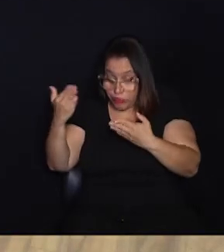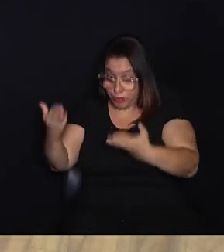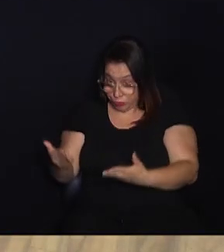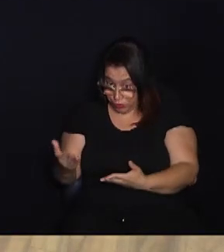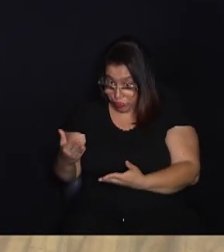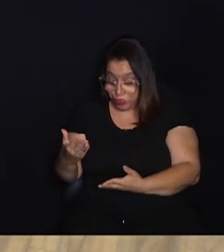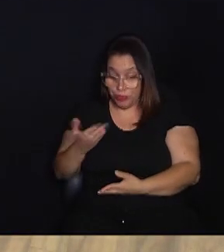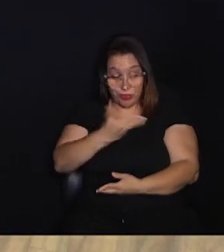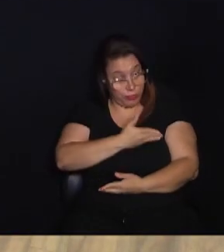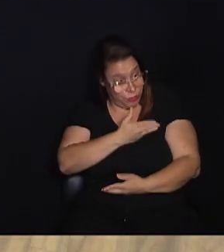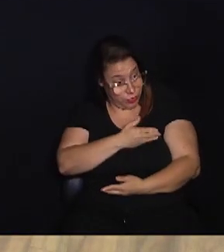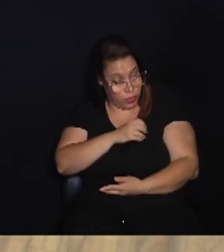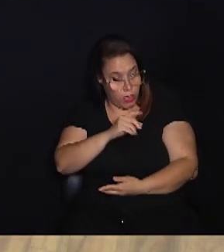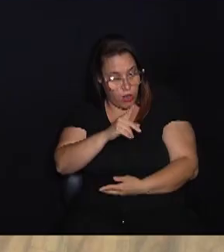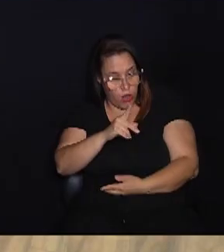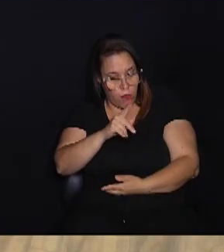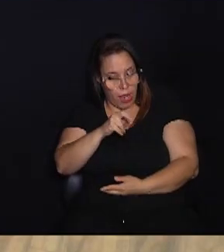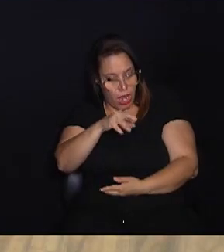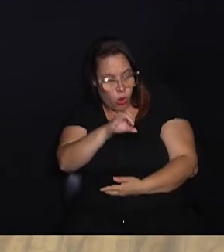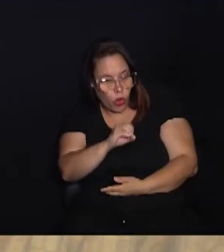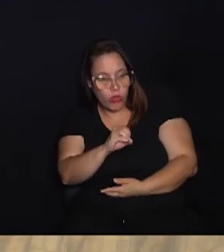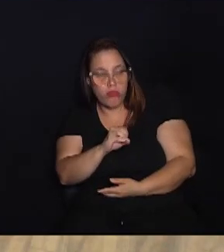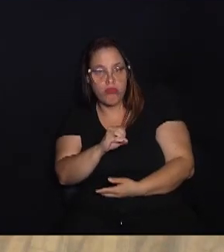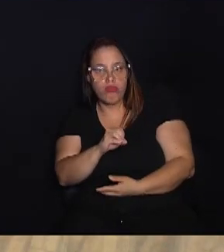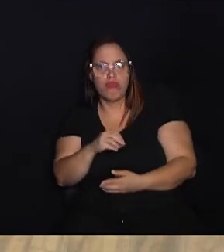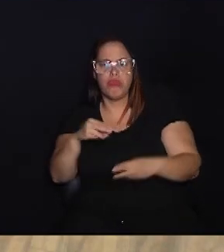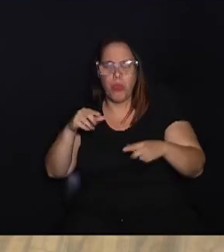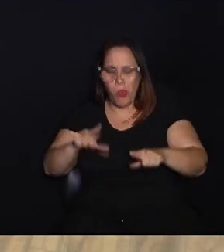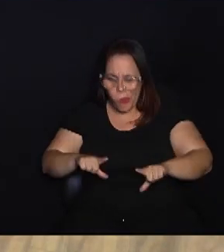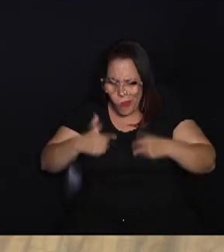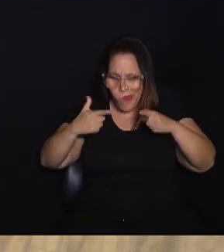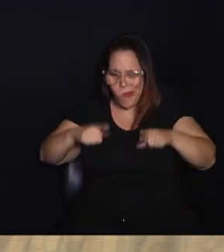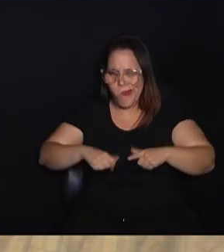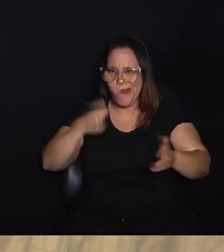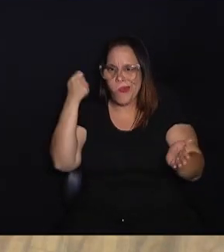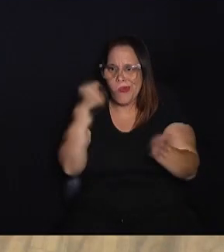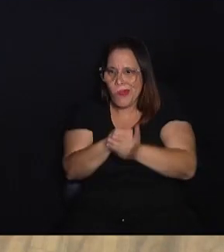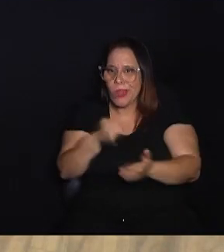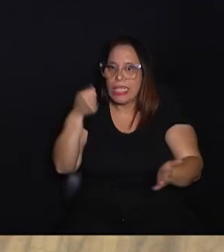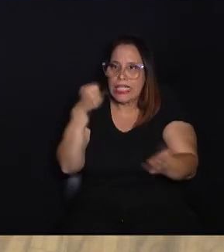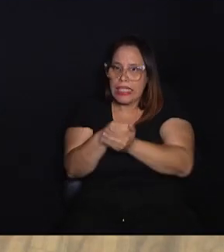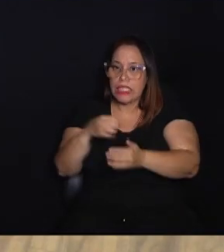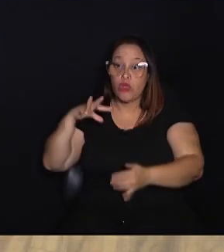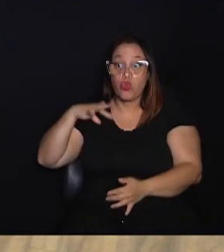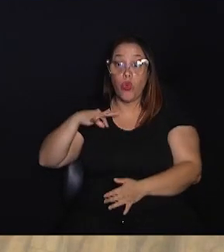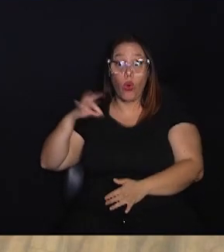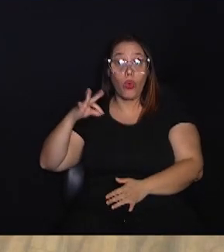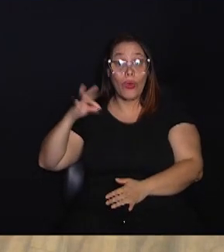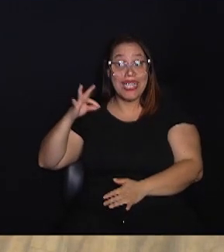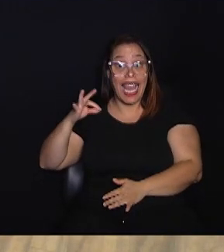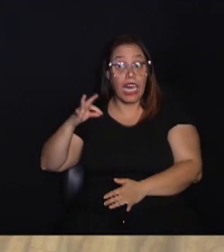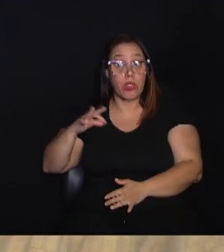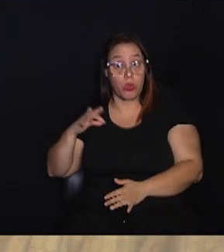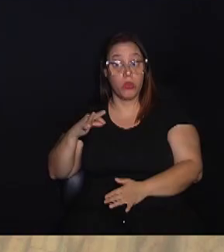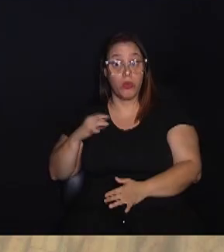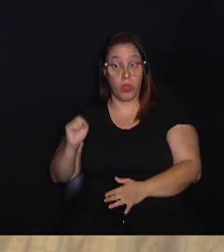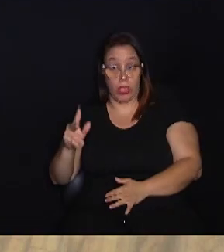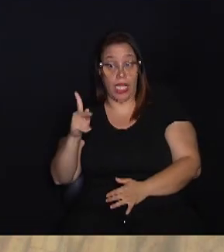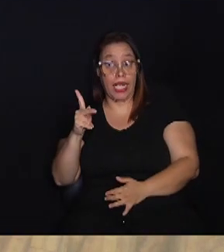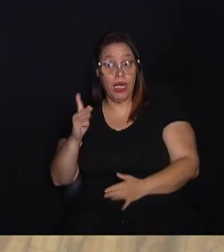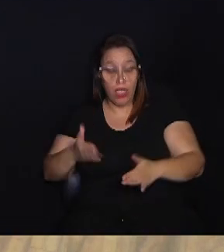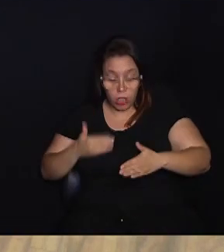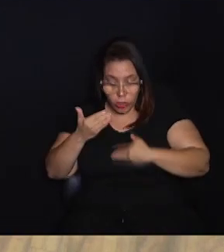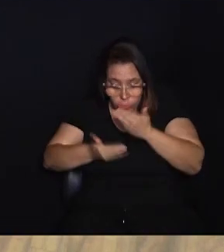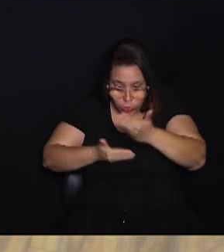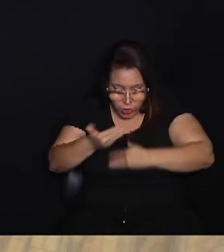do companheiro Paulo Martelli, que é um militante disso, faz isso voluntariamente, tem deixado uma contribuição